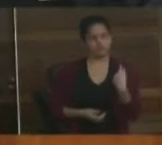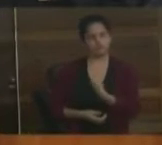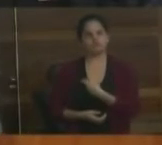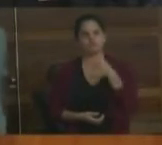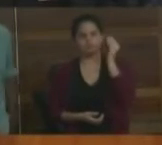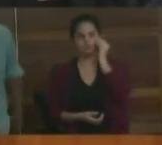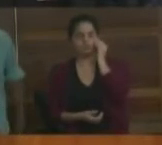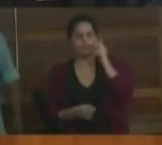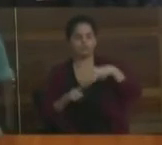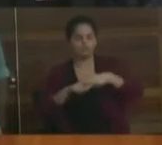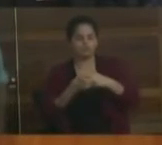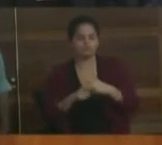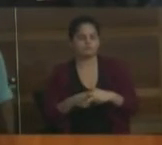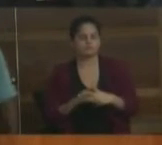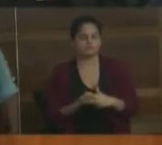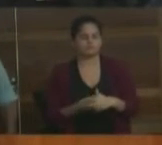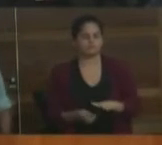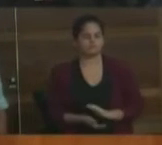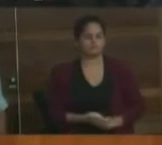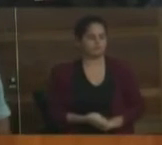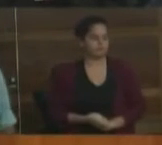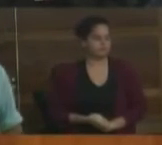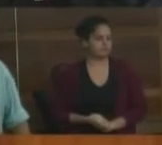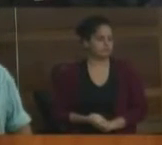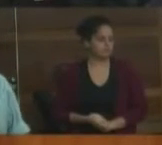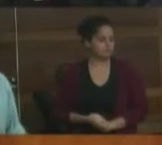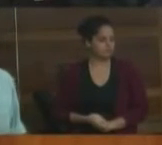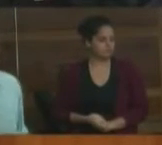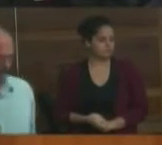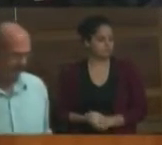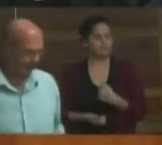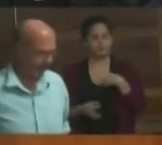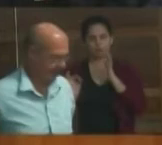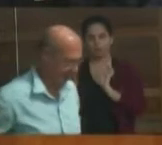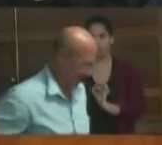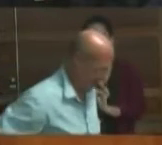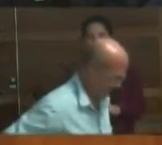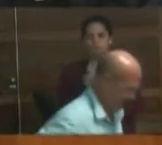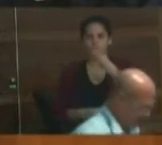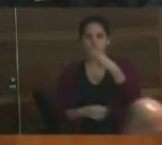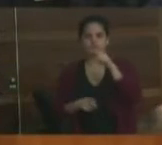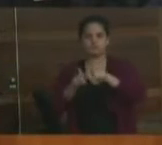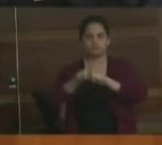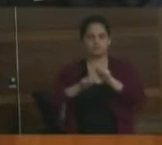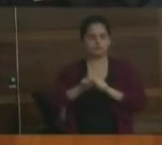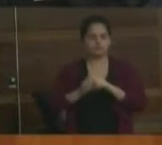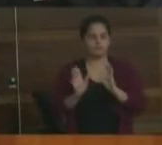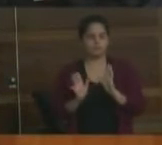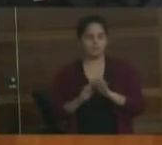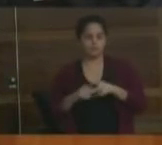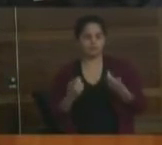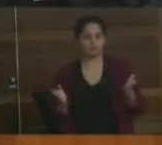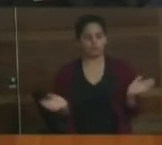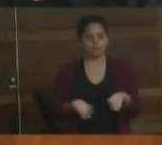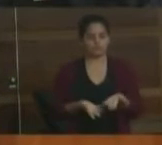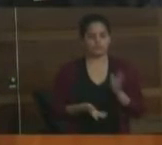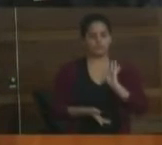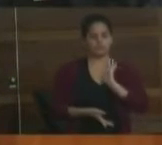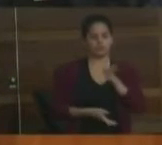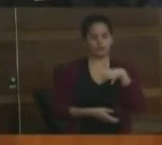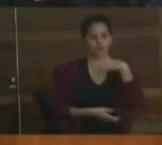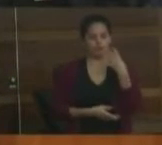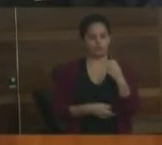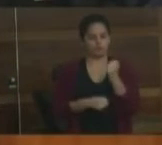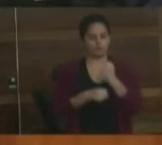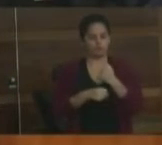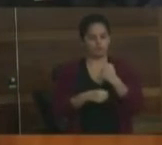rê por dentro da normalidade não ok eu concordo da questão de três meses para ser chamado mas hoje nós estamos no quarto ano